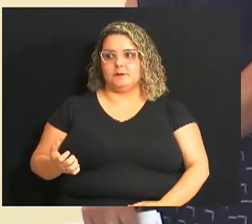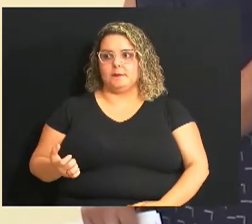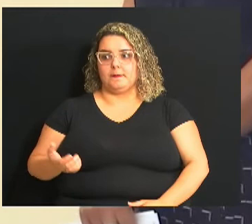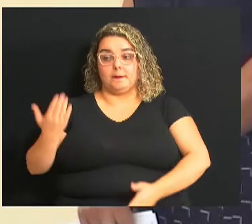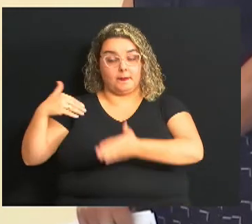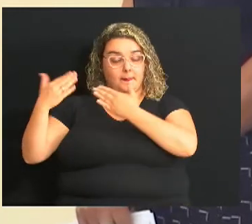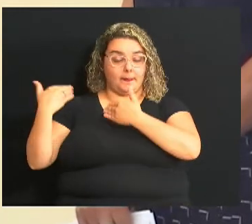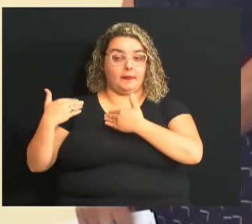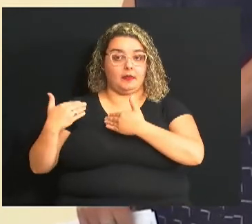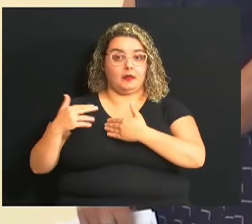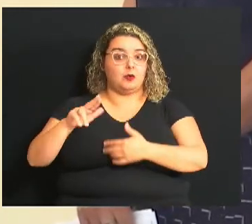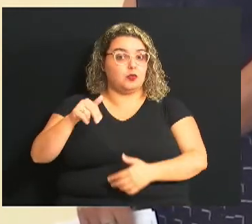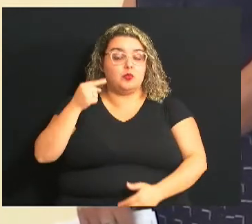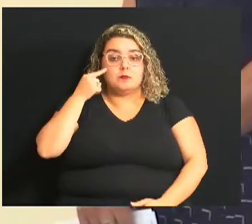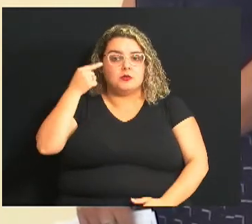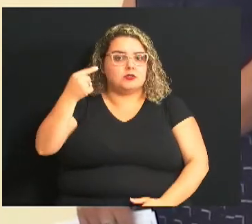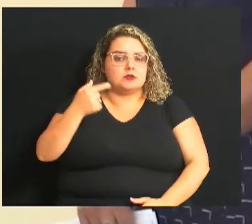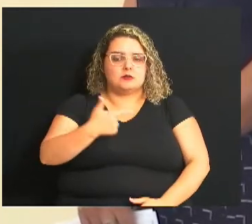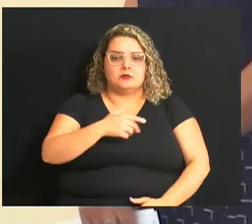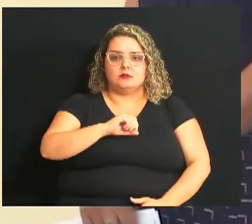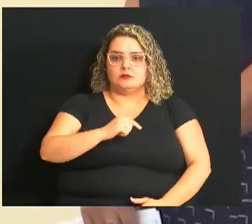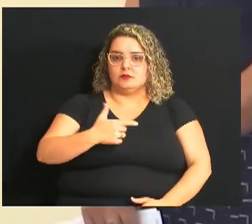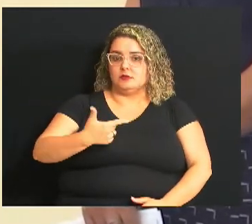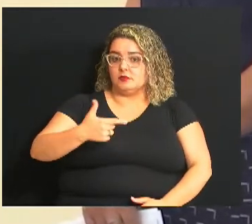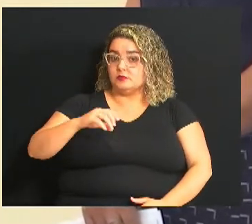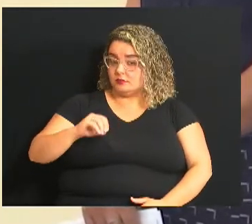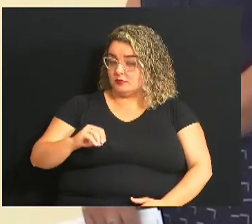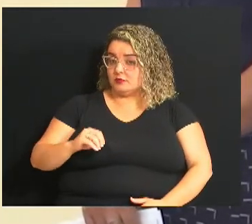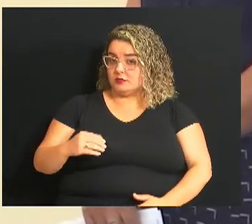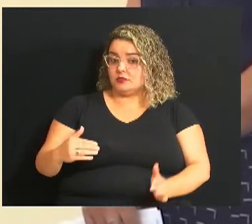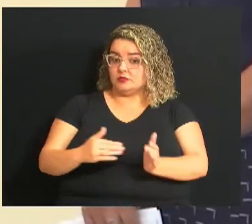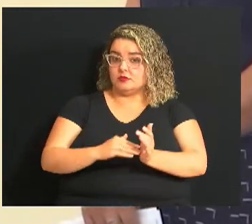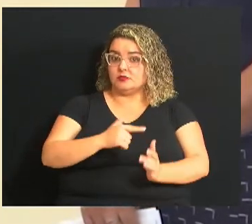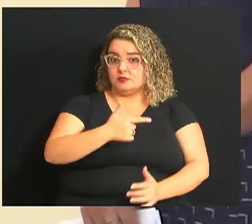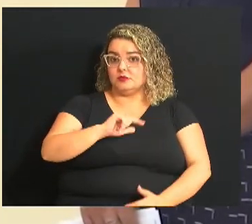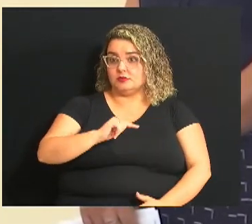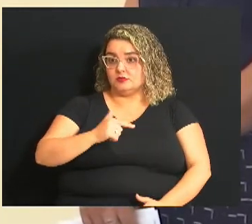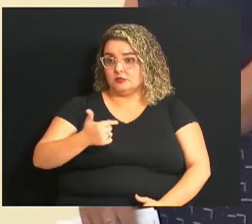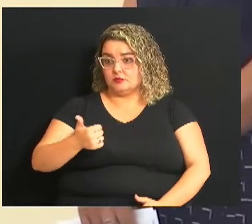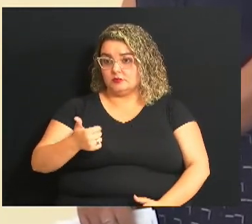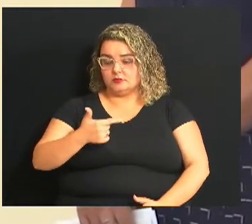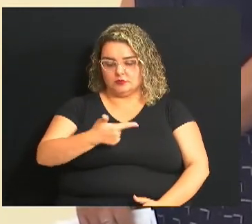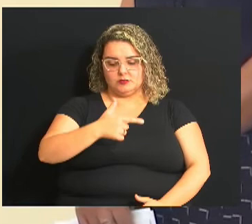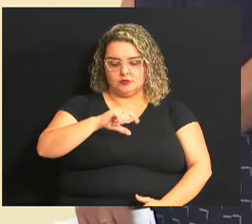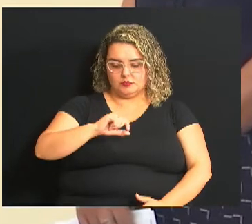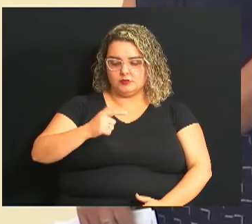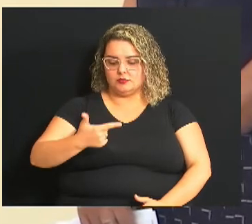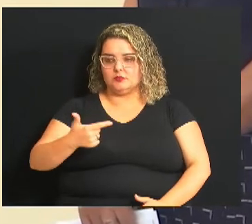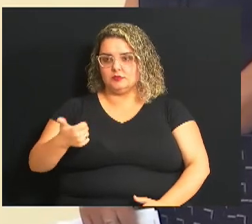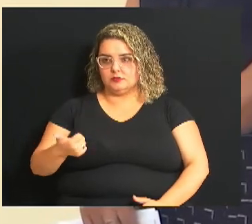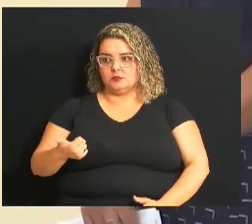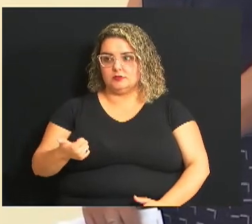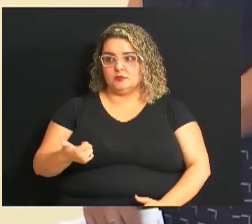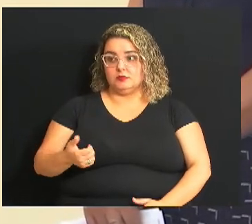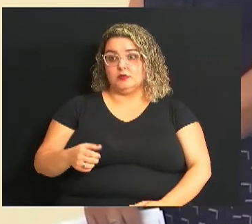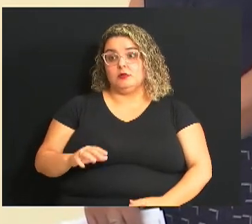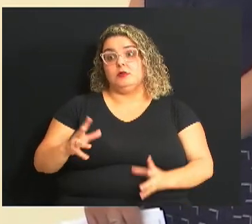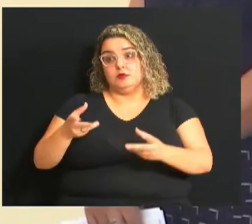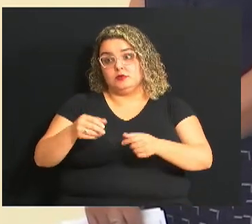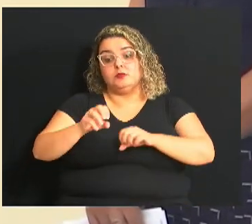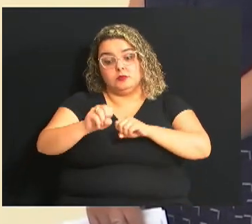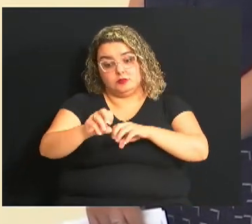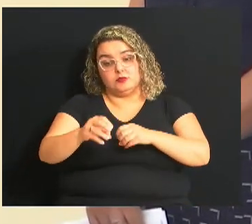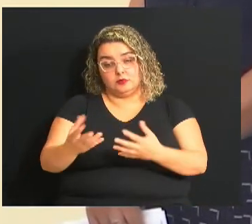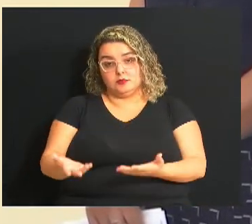né? Mas, como tudo sempre traz lições, serviu para mostrar uma coisa importante.